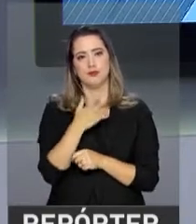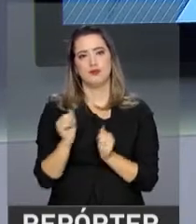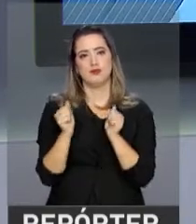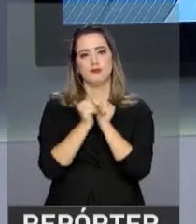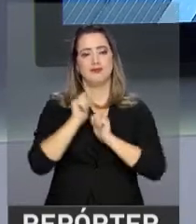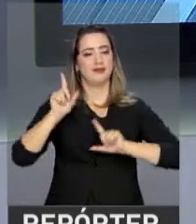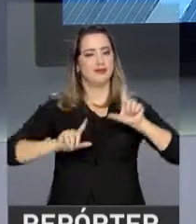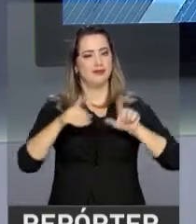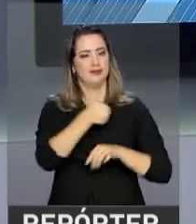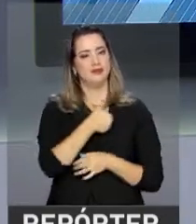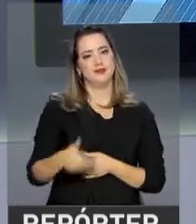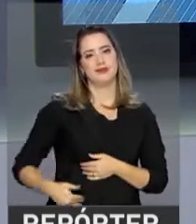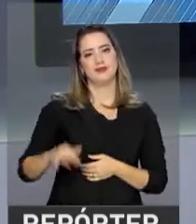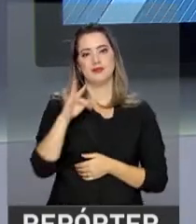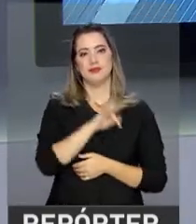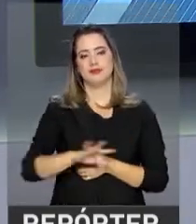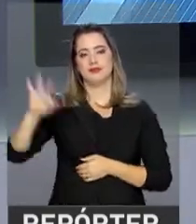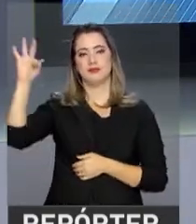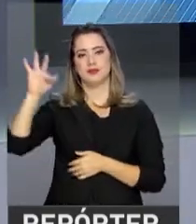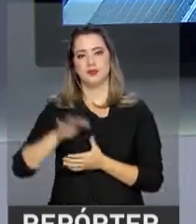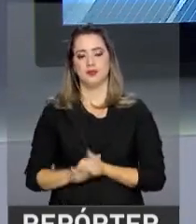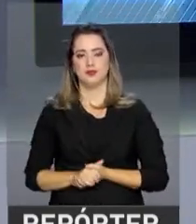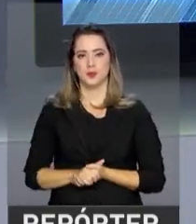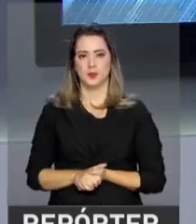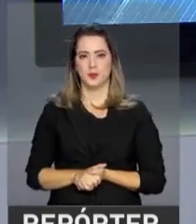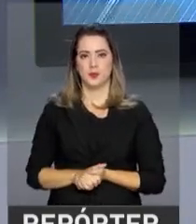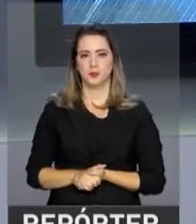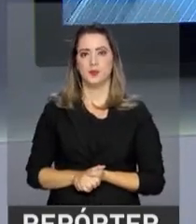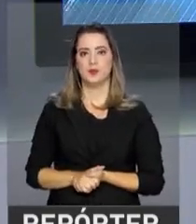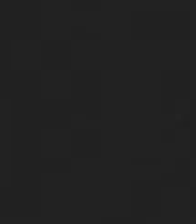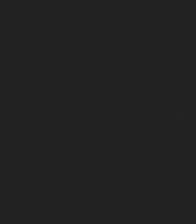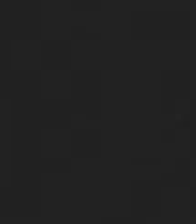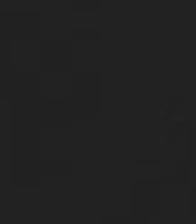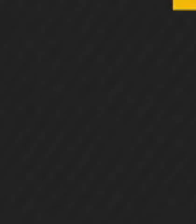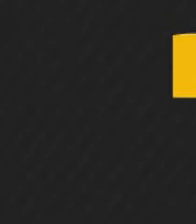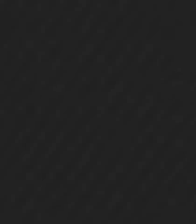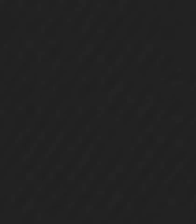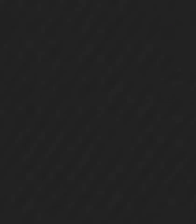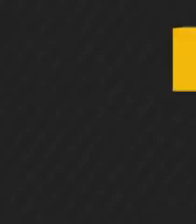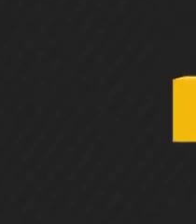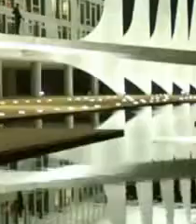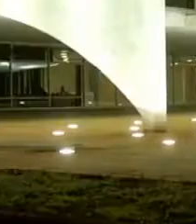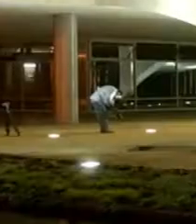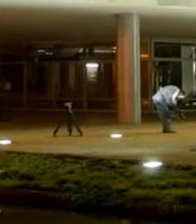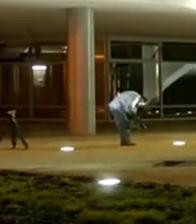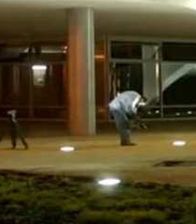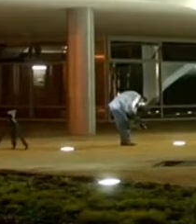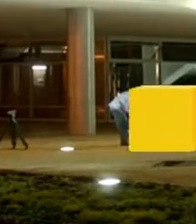continue com a gente aqui na NBR, a TV do Governo Federal.